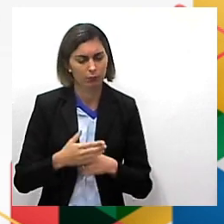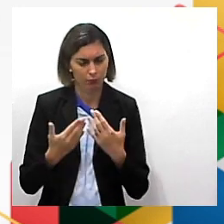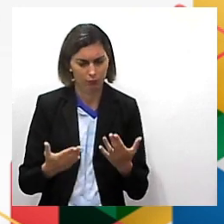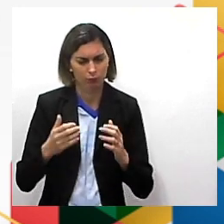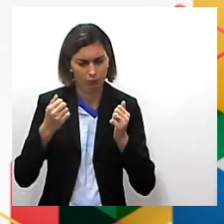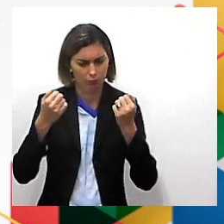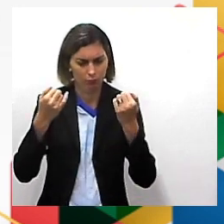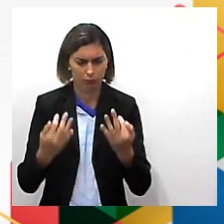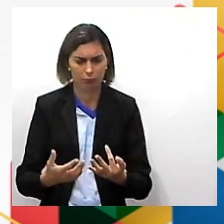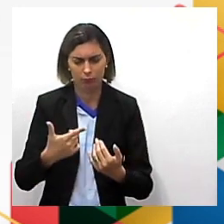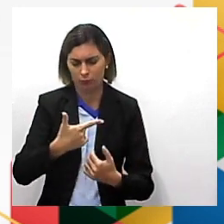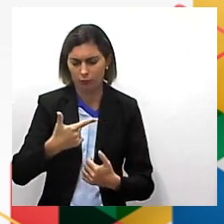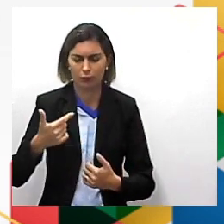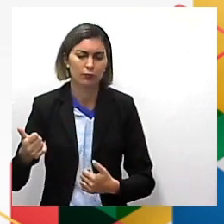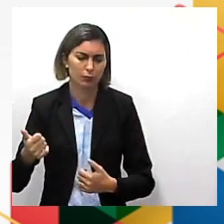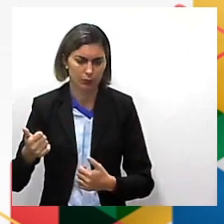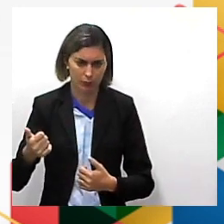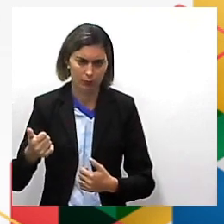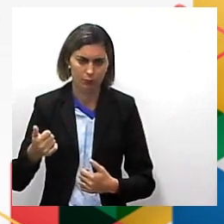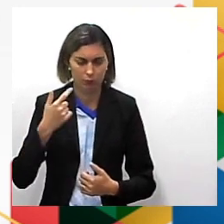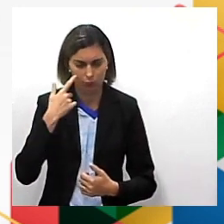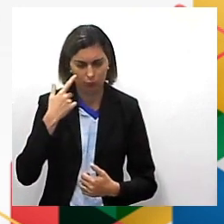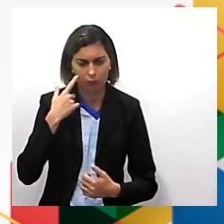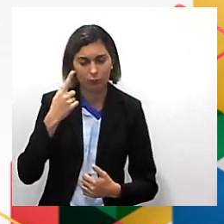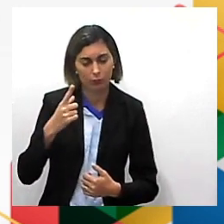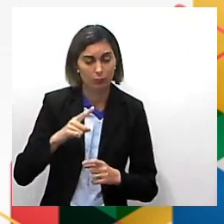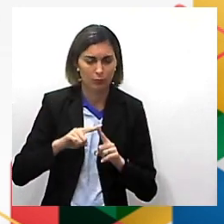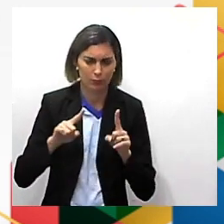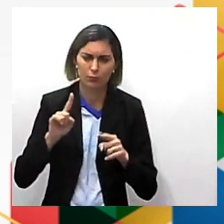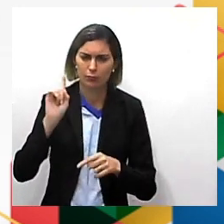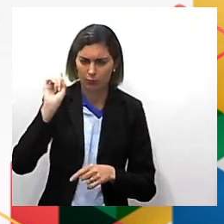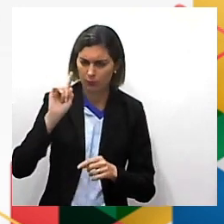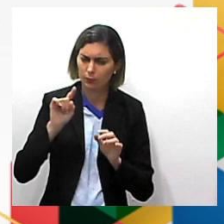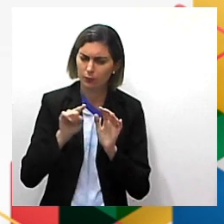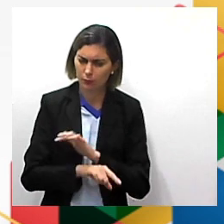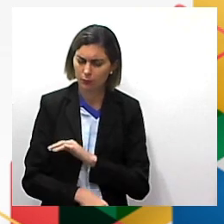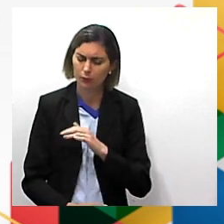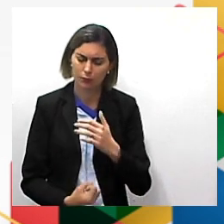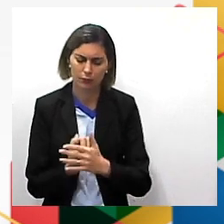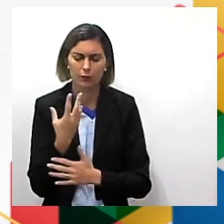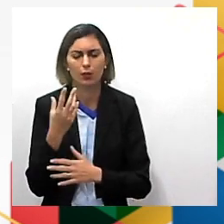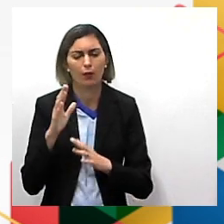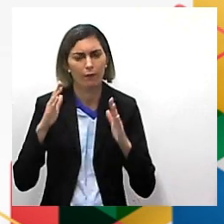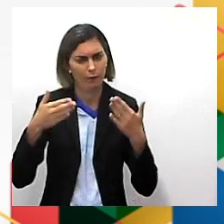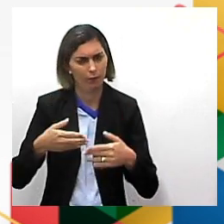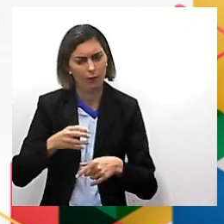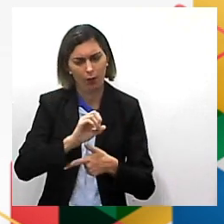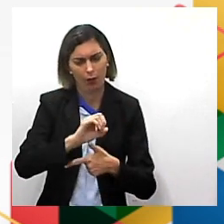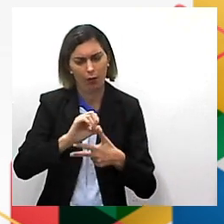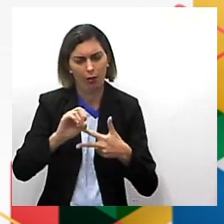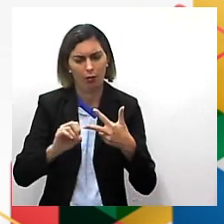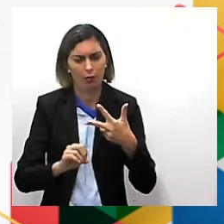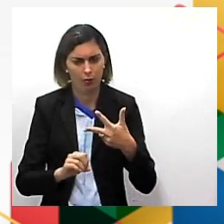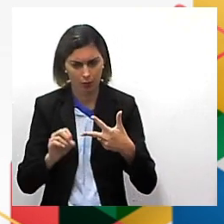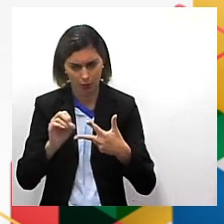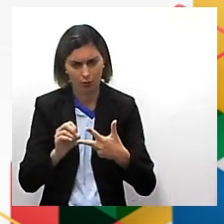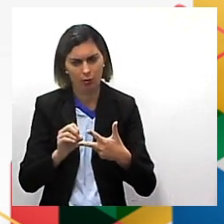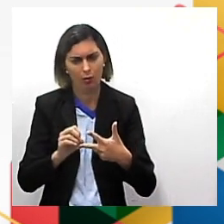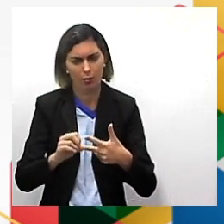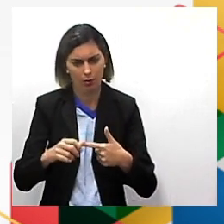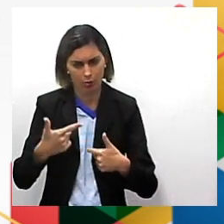o descritor 21 do SAEB. Porém, essa questão ela foi criada para o Enem 2009. Uma